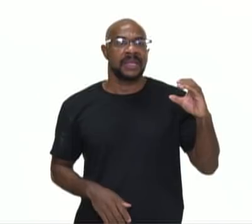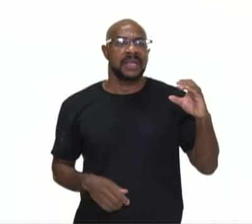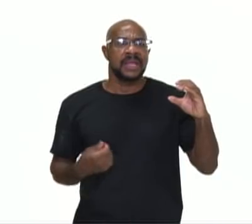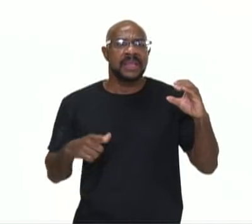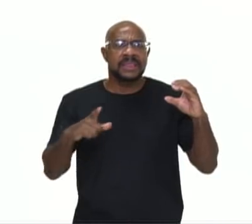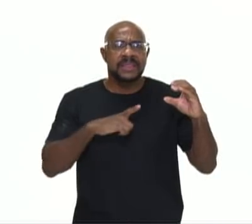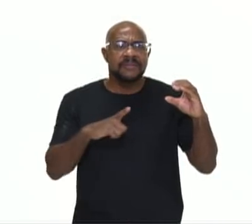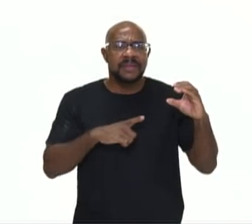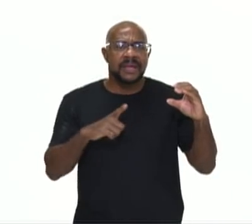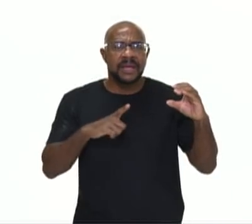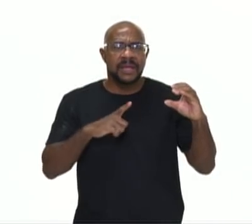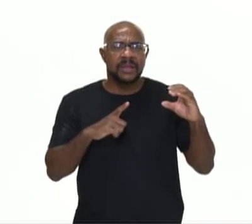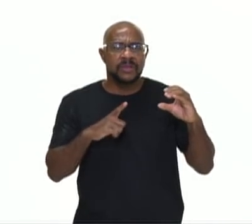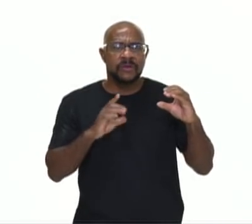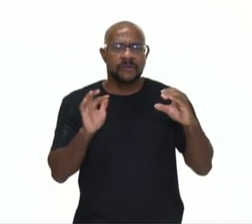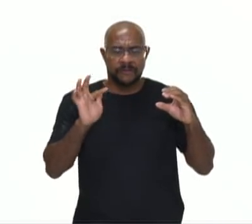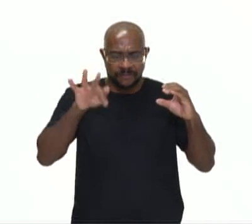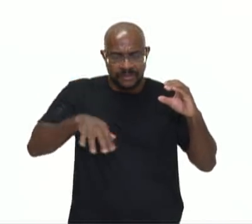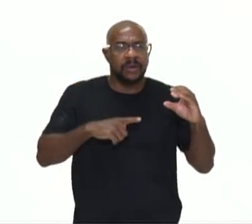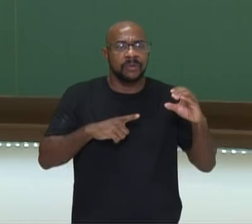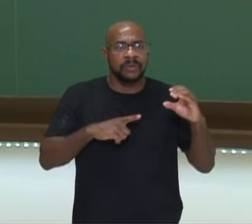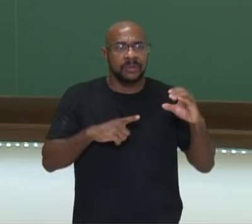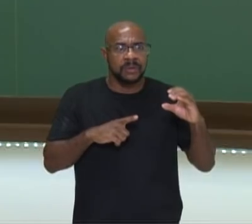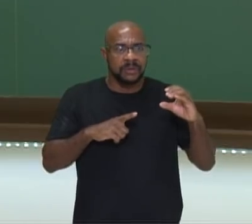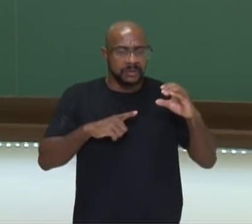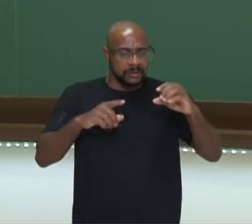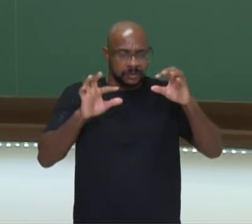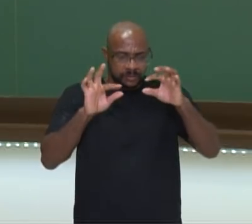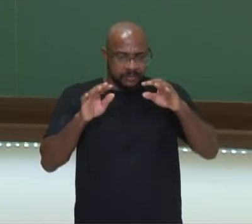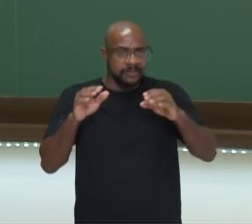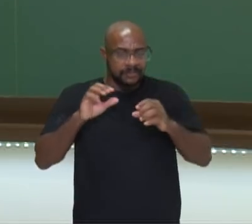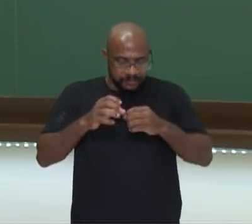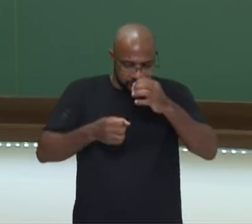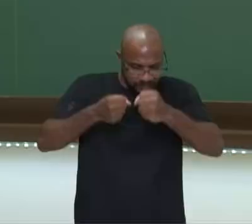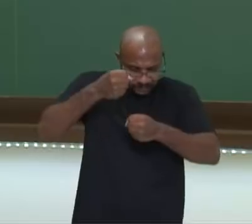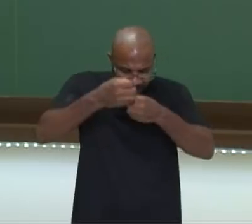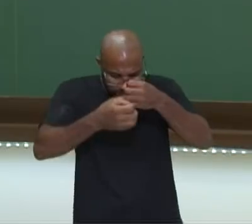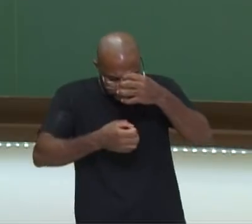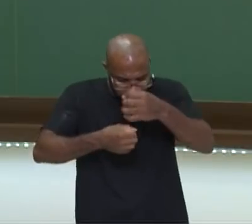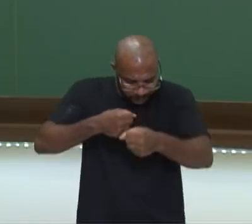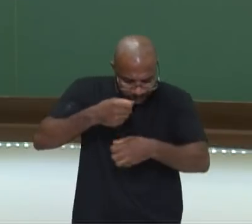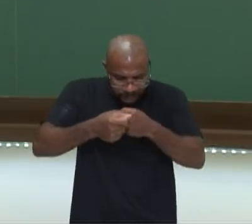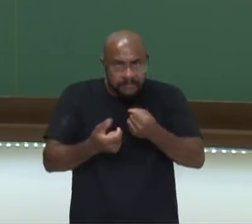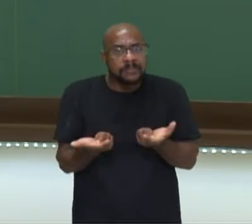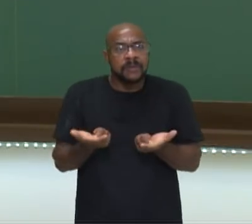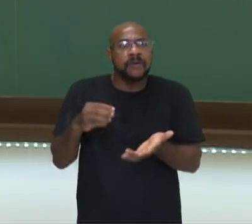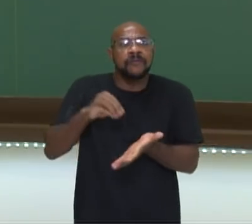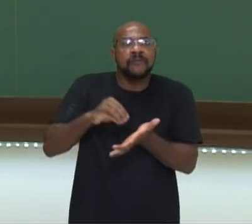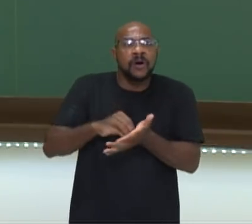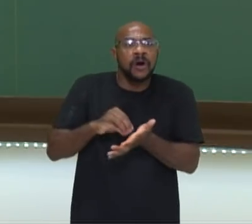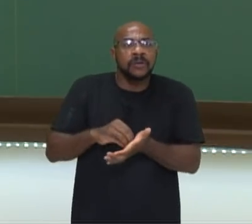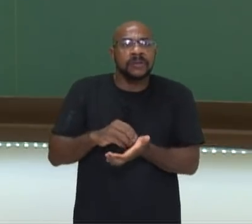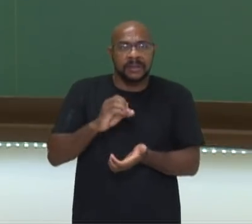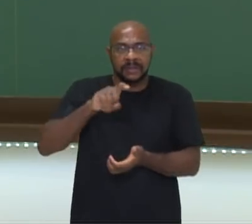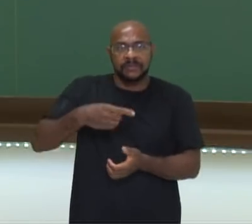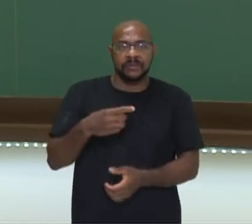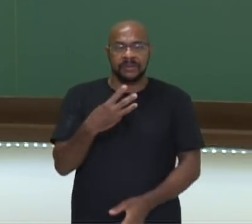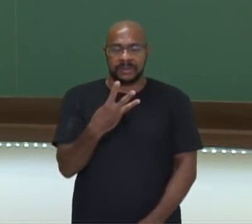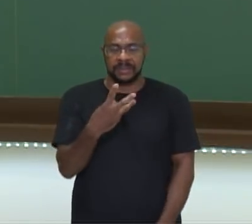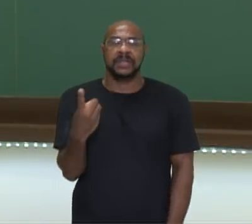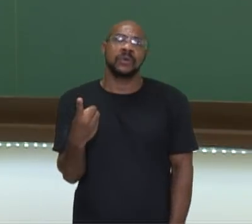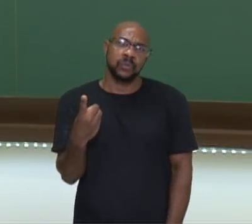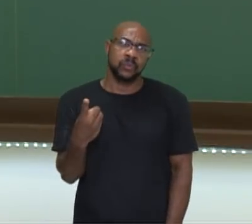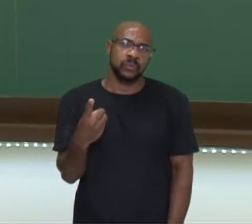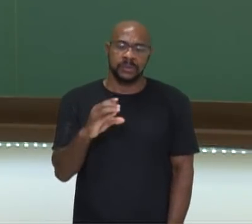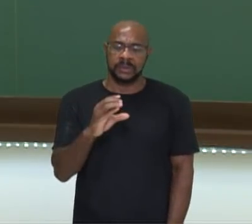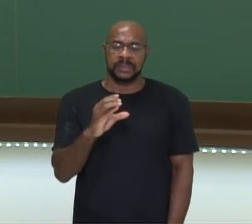corda a 0,31 metros do chão. Então ele chega no final da corda e falta 0,31 metros para ele pular. Só para você ter ideia, 31